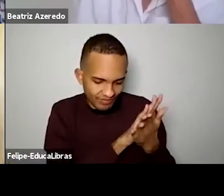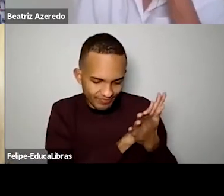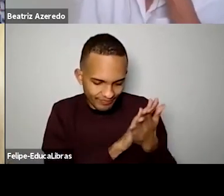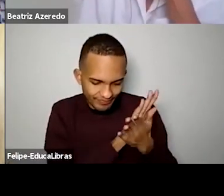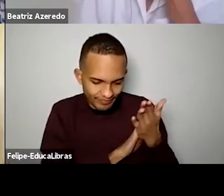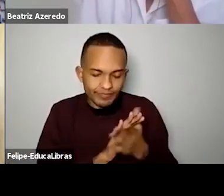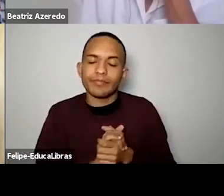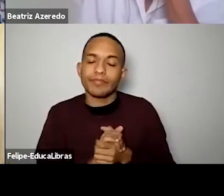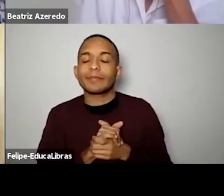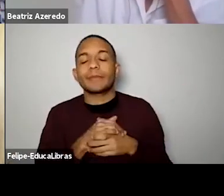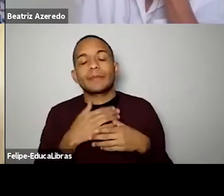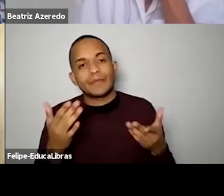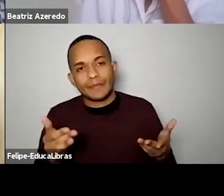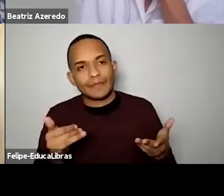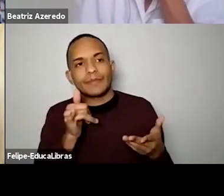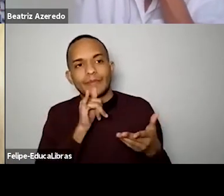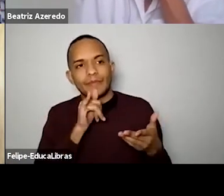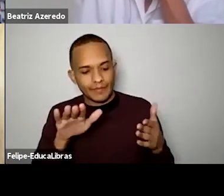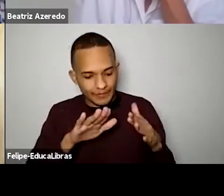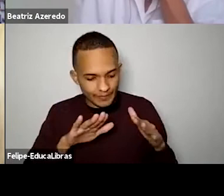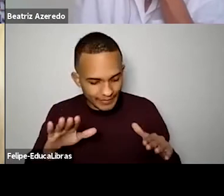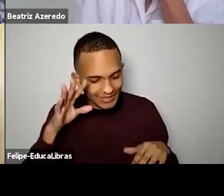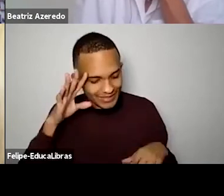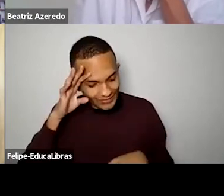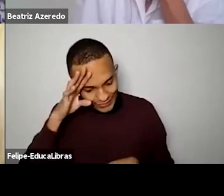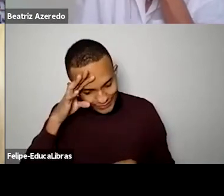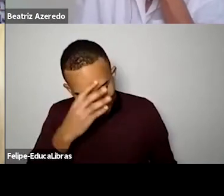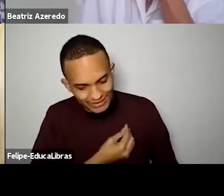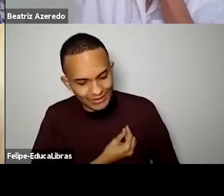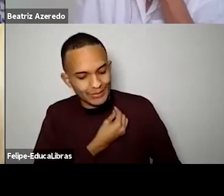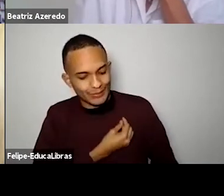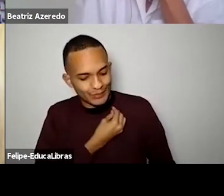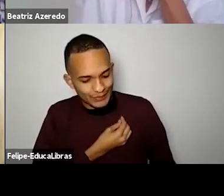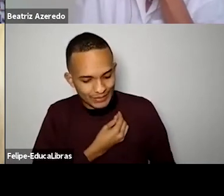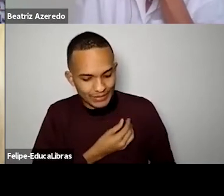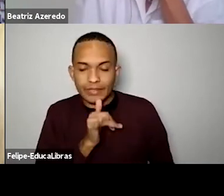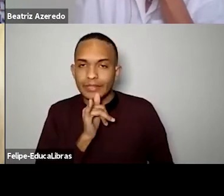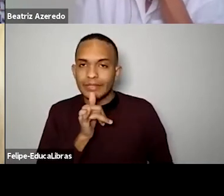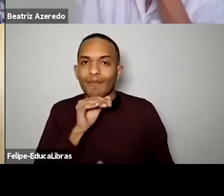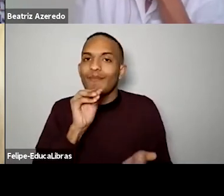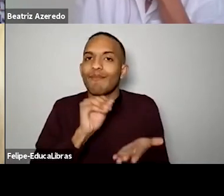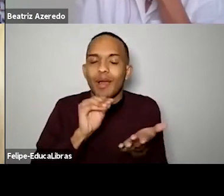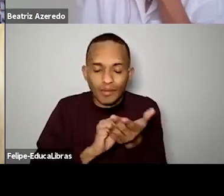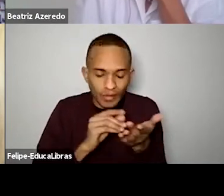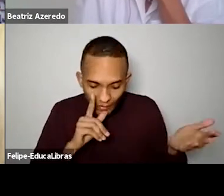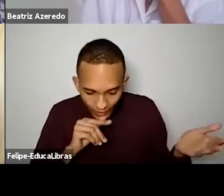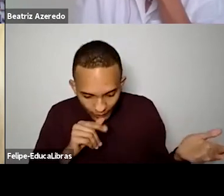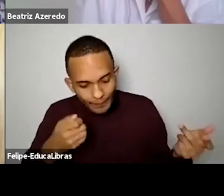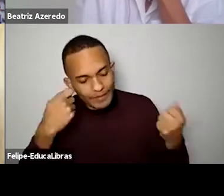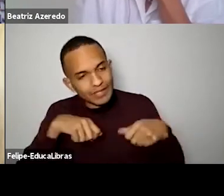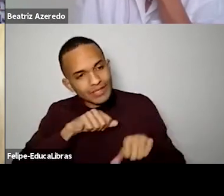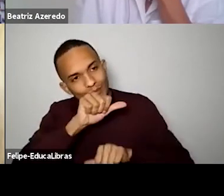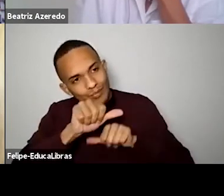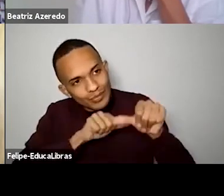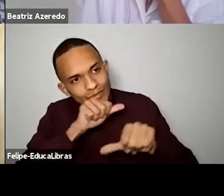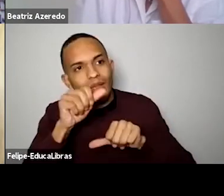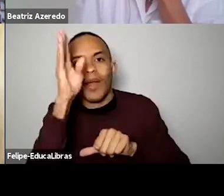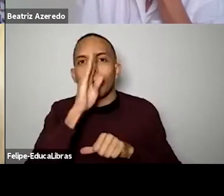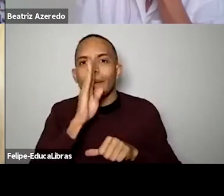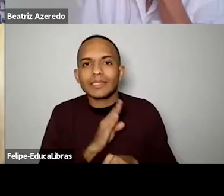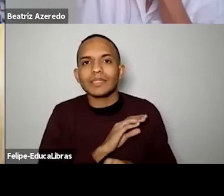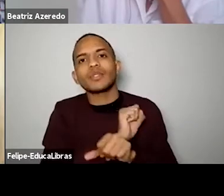córrego, passando dificuldades, onde ainda falta água. Nós precisamos transformar esse Brasil, e a sociedade